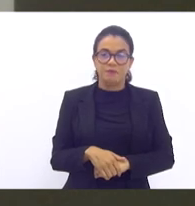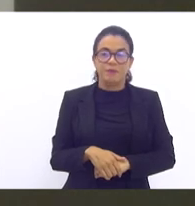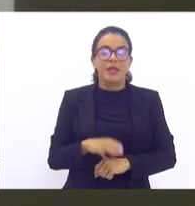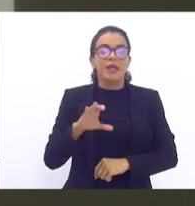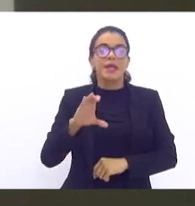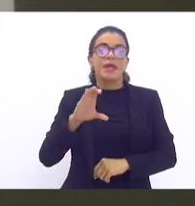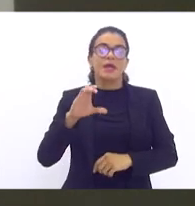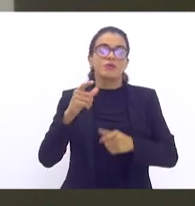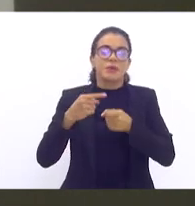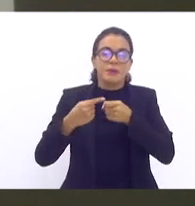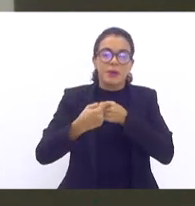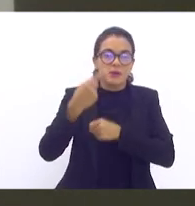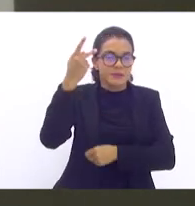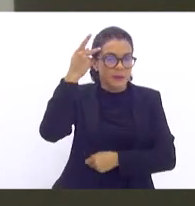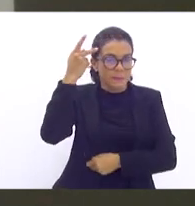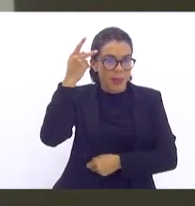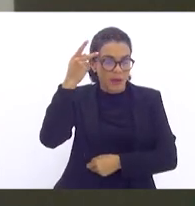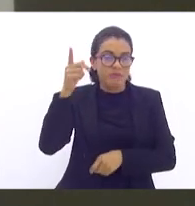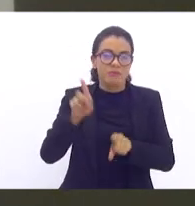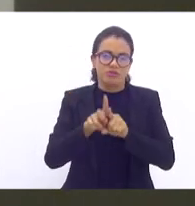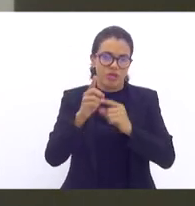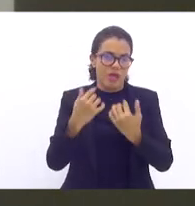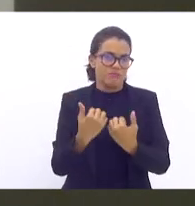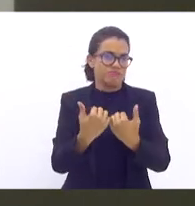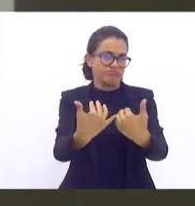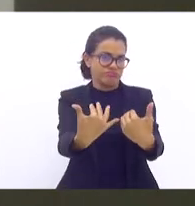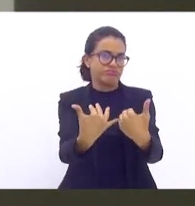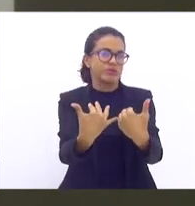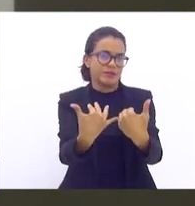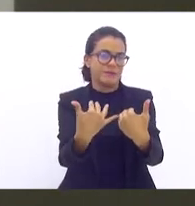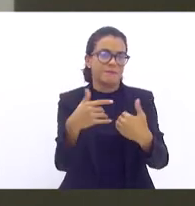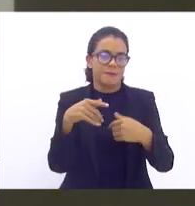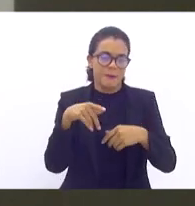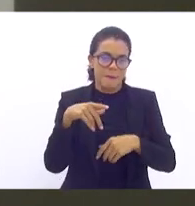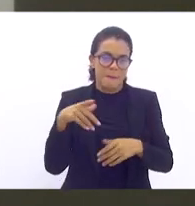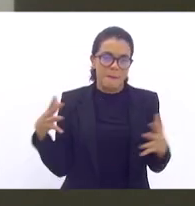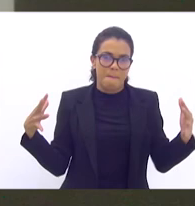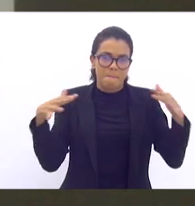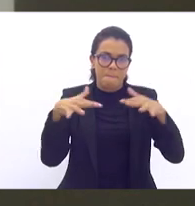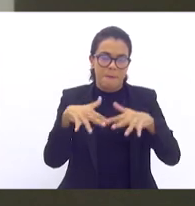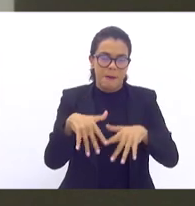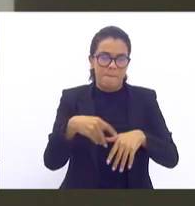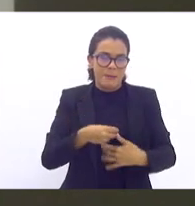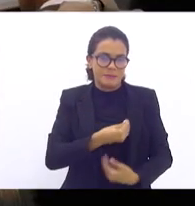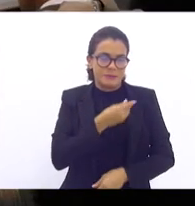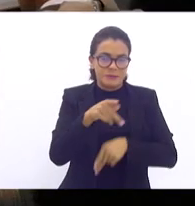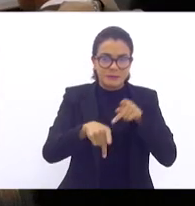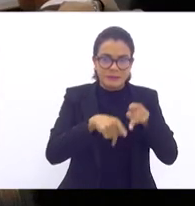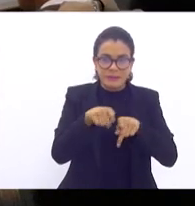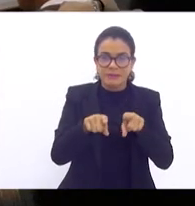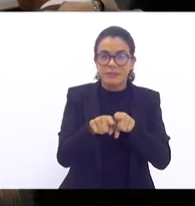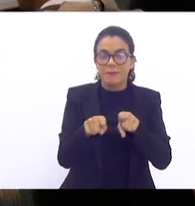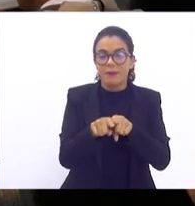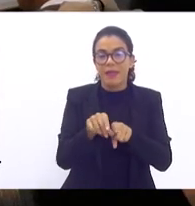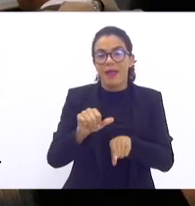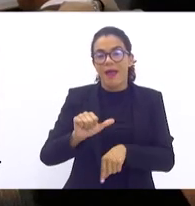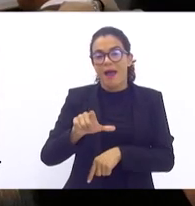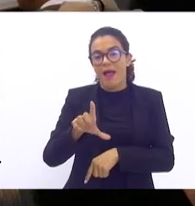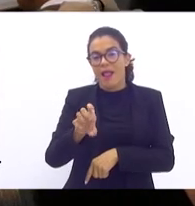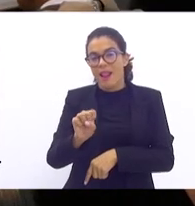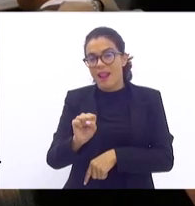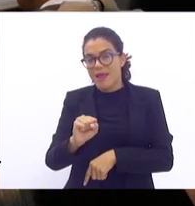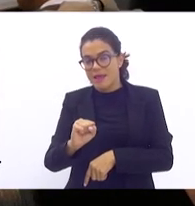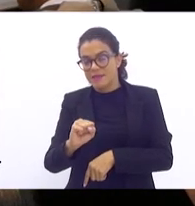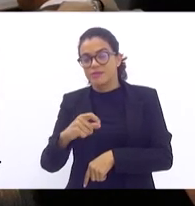em Campinas em São Paulo que a gente inclusive fez a audiência pública lá ontem na lesp né tem essa experiência aqui do Rio de Janeiro que eu tinha uma oportunidade de ir lá conhecer